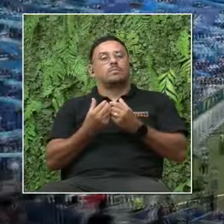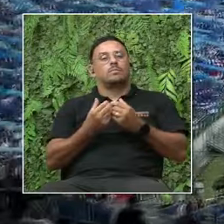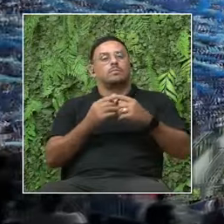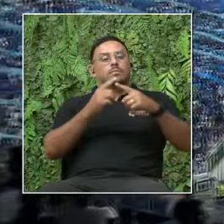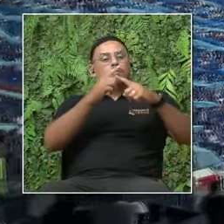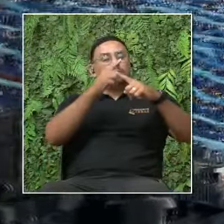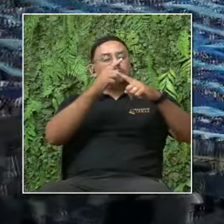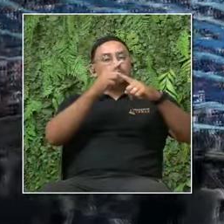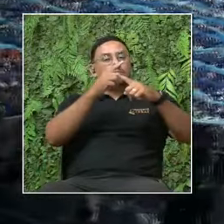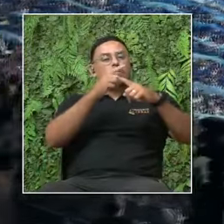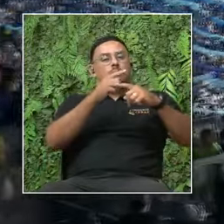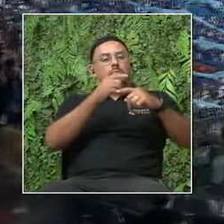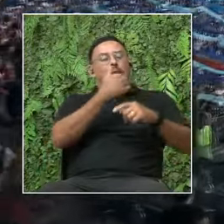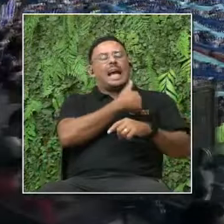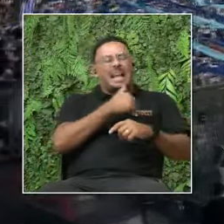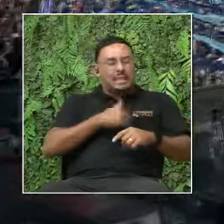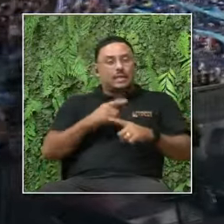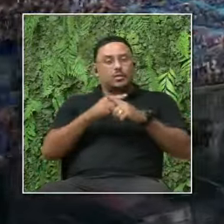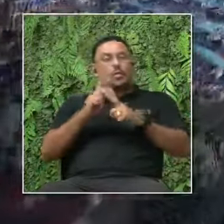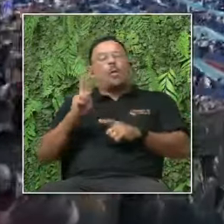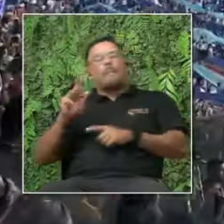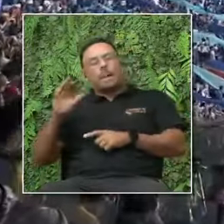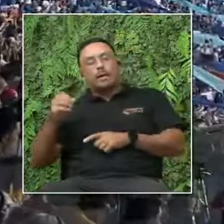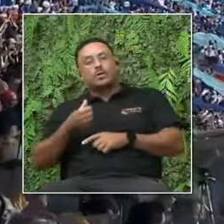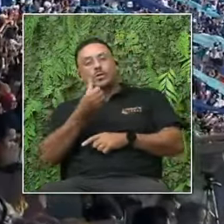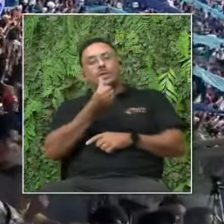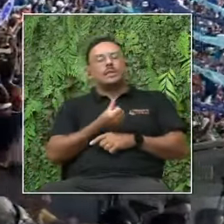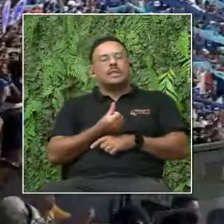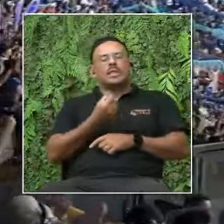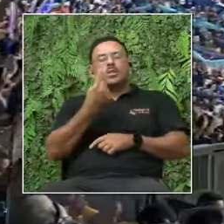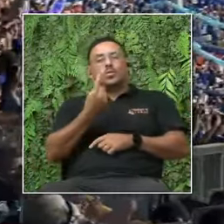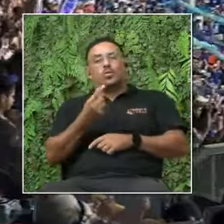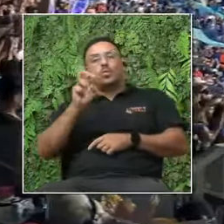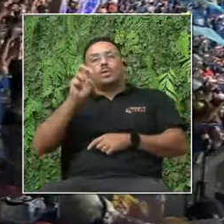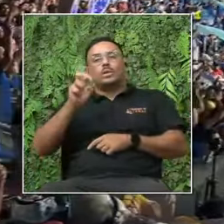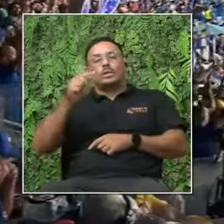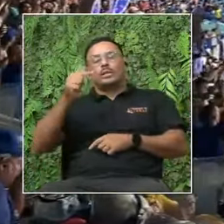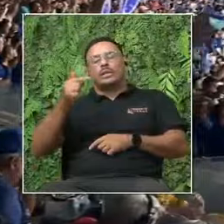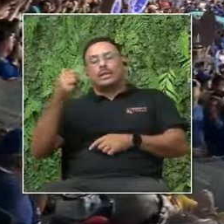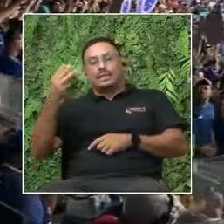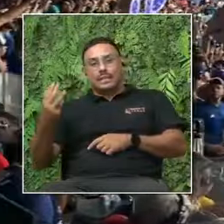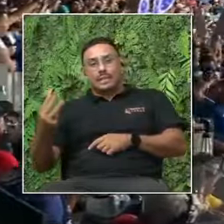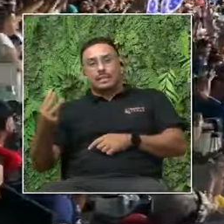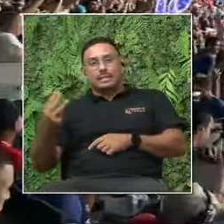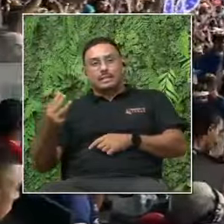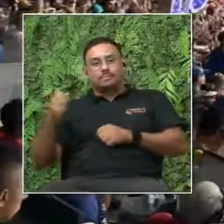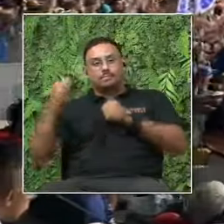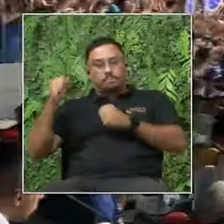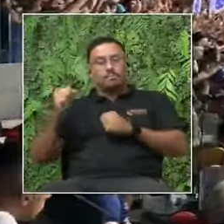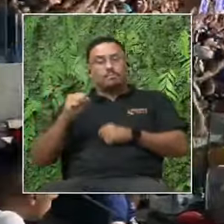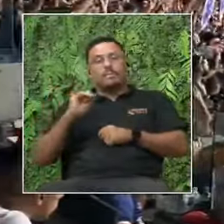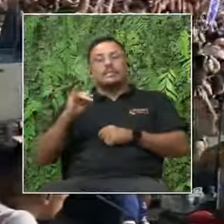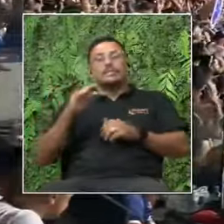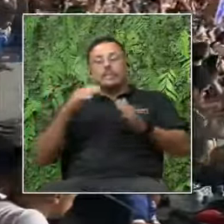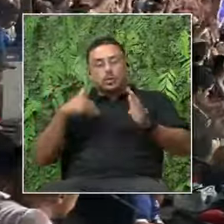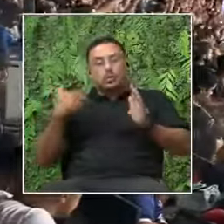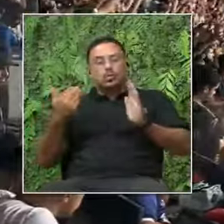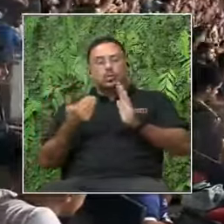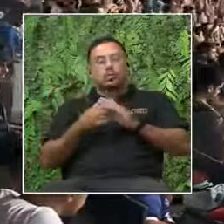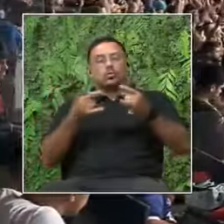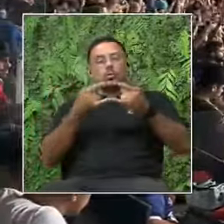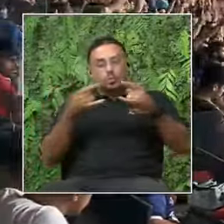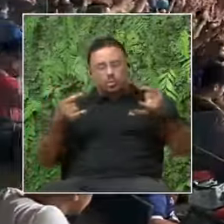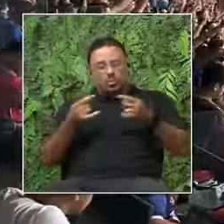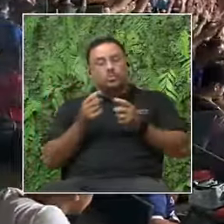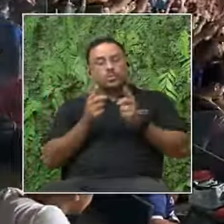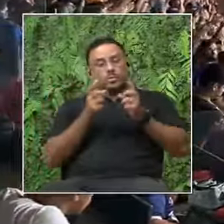Bragantino onde a gente teve aqui 61.573 torcedores Então se todos esses ingressos